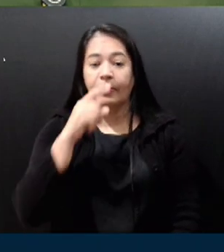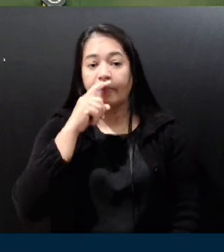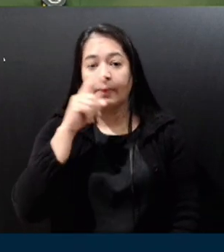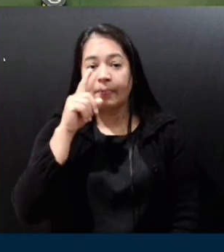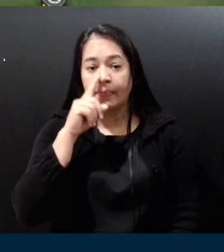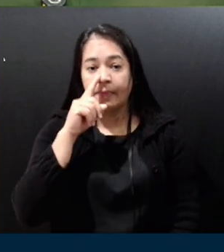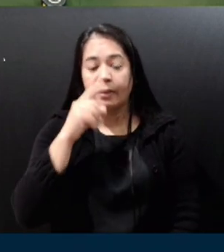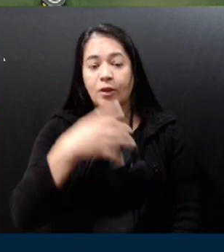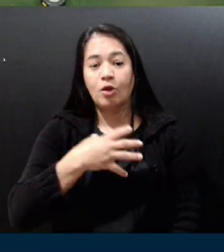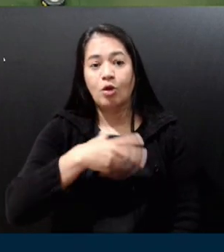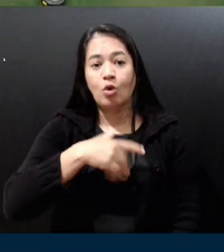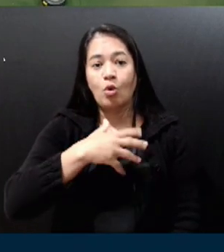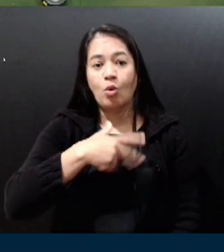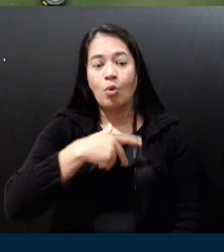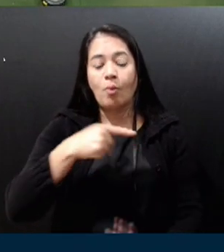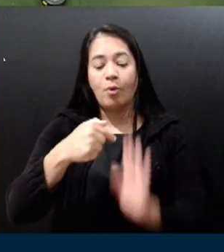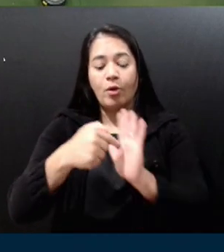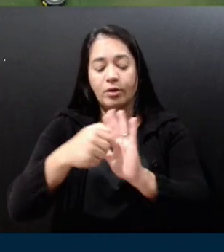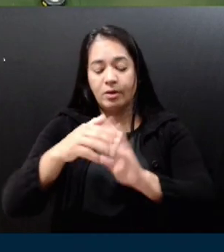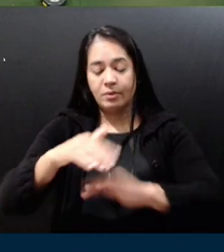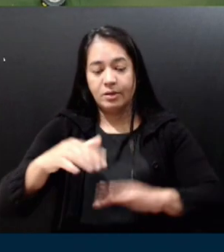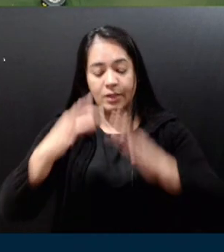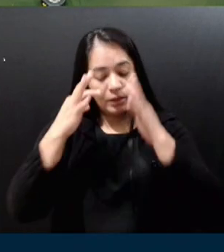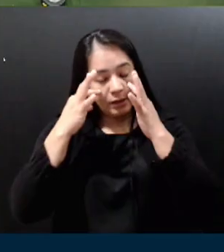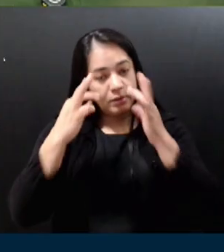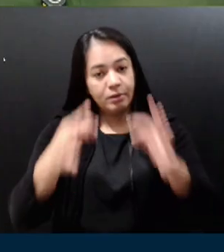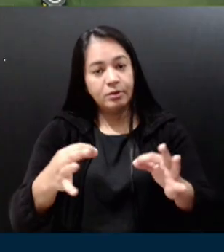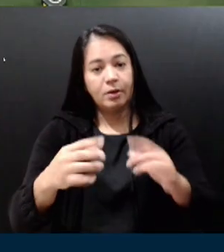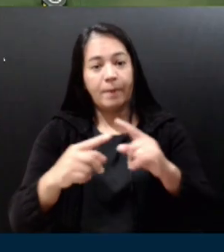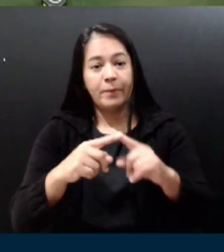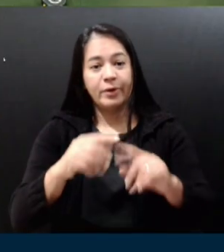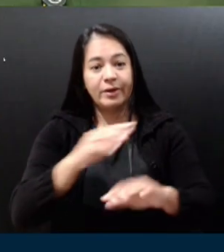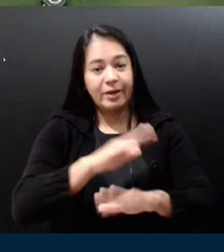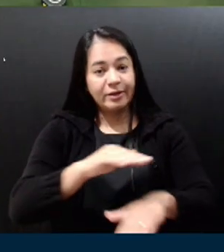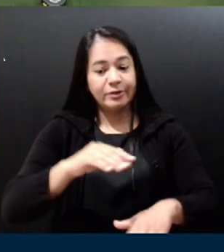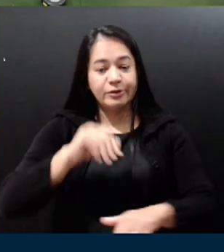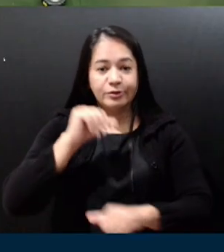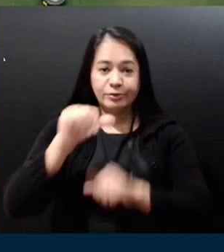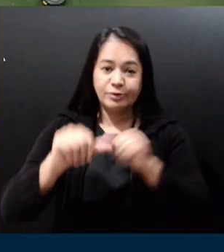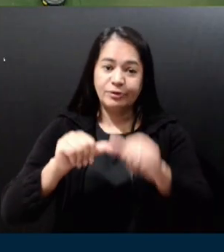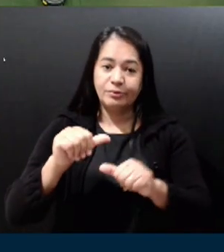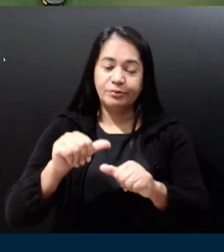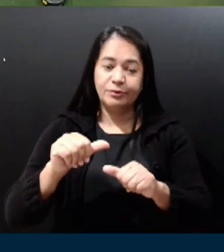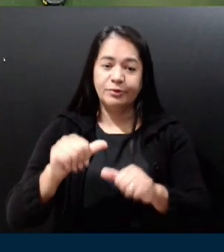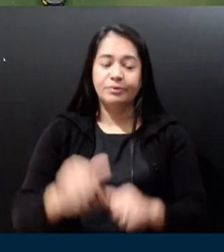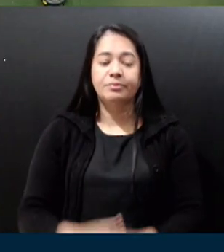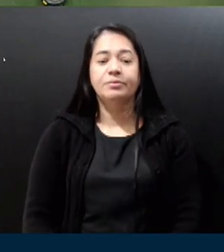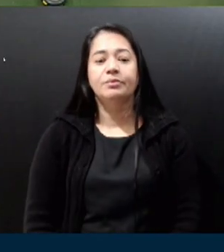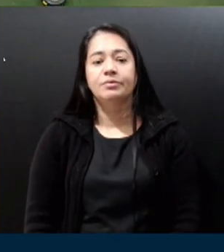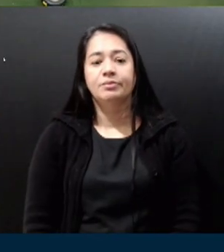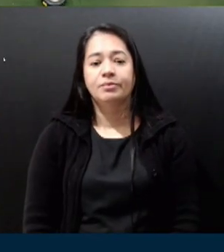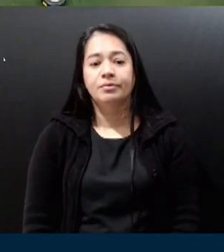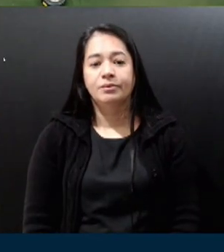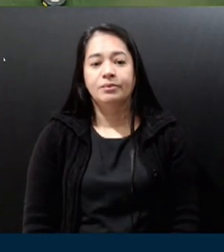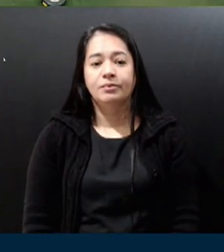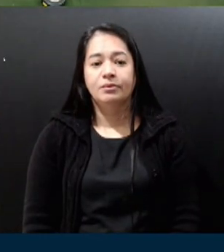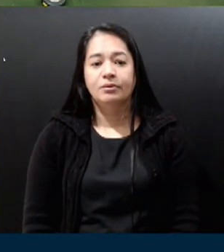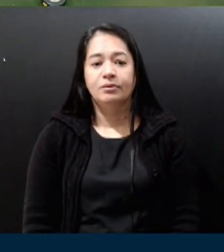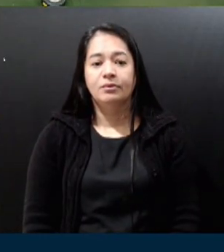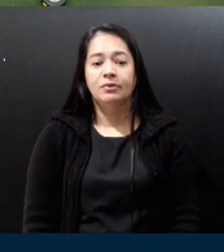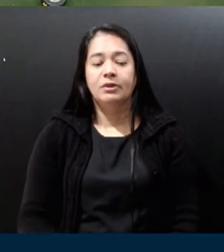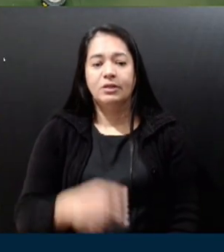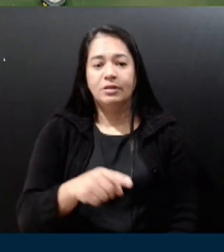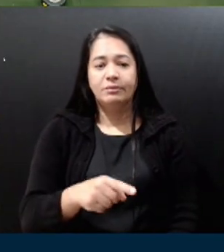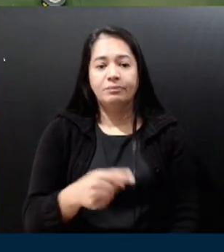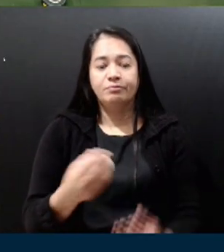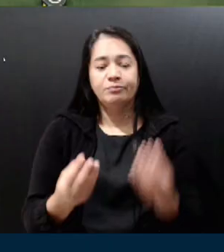criança. A criança muda, muitas vezes ela não fala, e ela vai começar, muitas